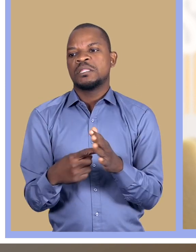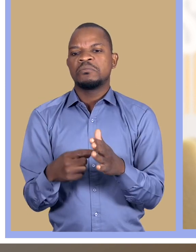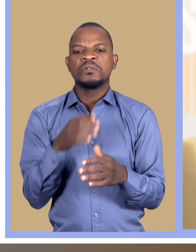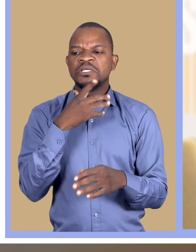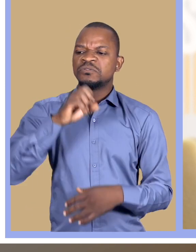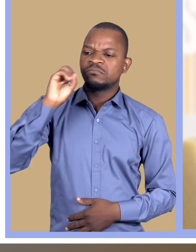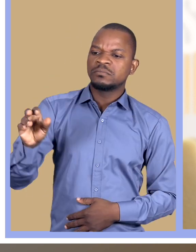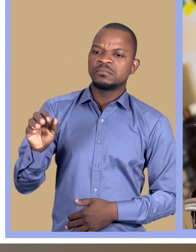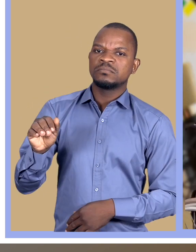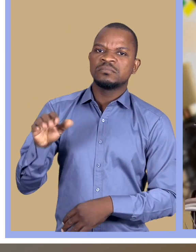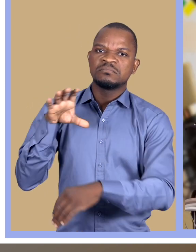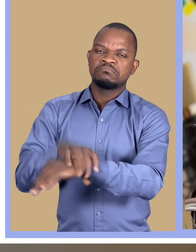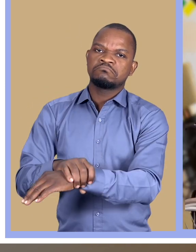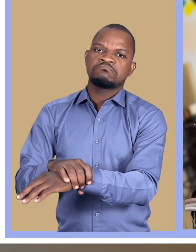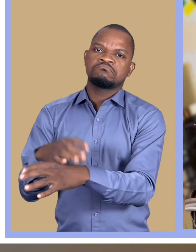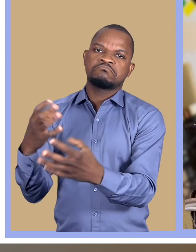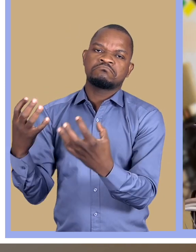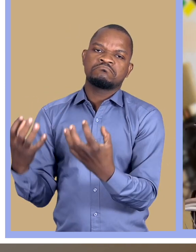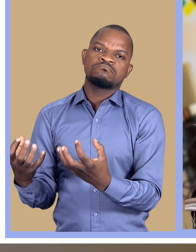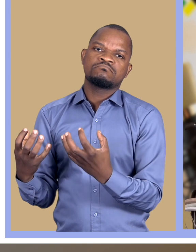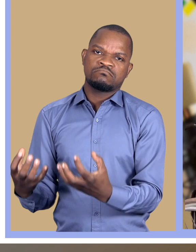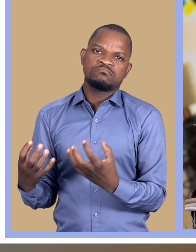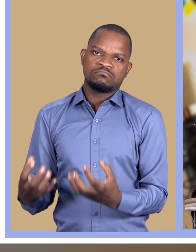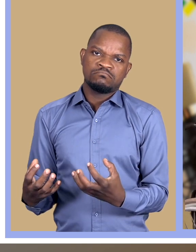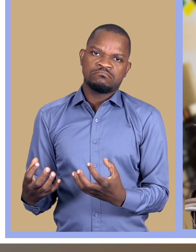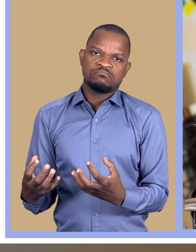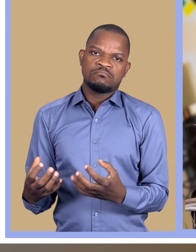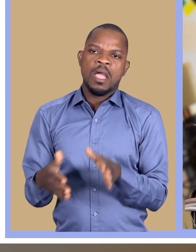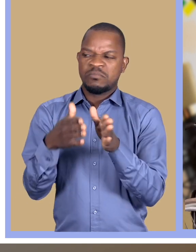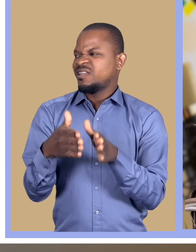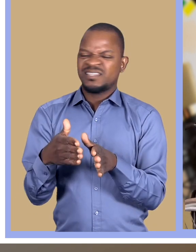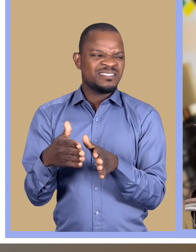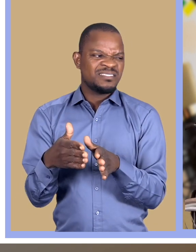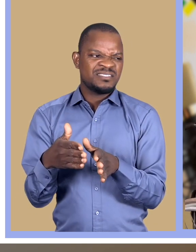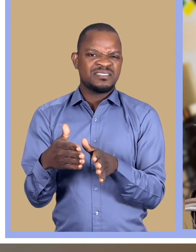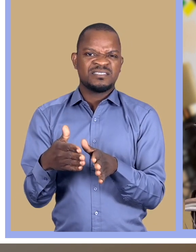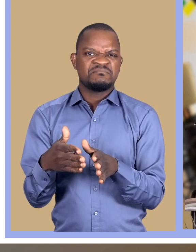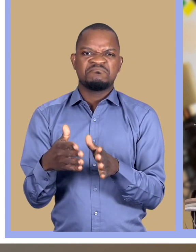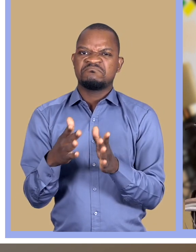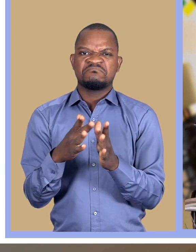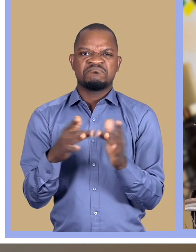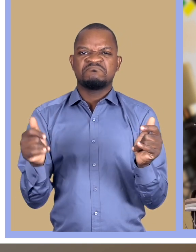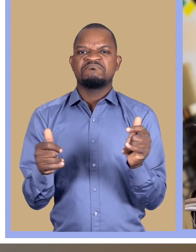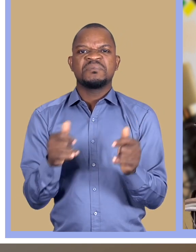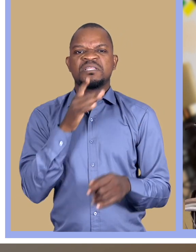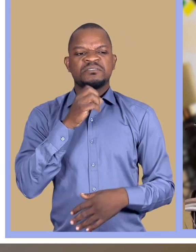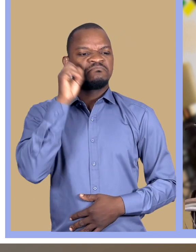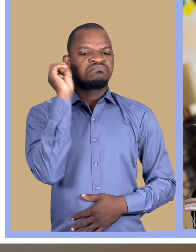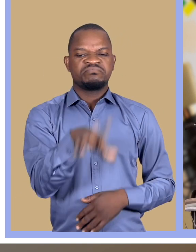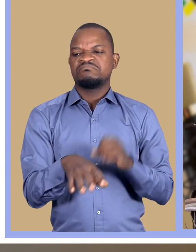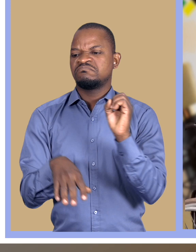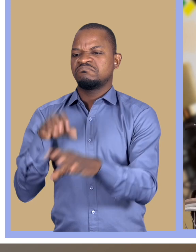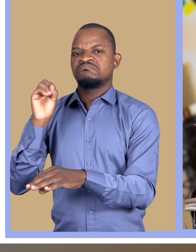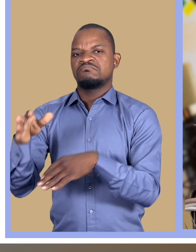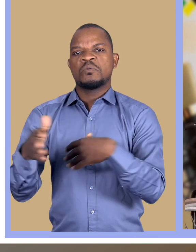não respeito pelas questões ambientais, nós ficamos tranquilos para deitar o lixo porque sabemos,